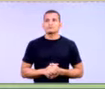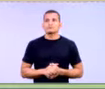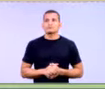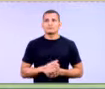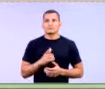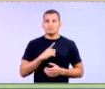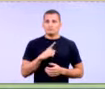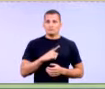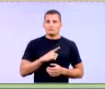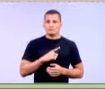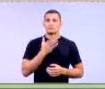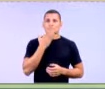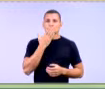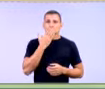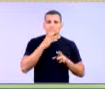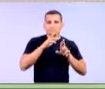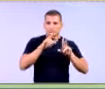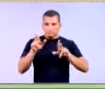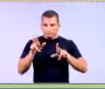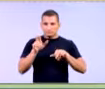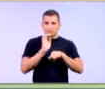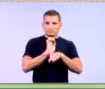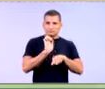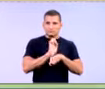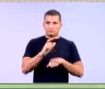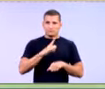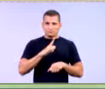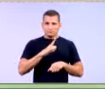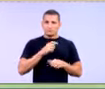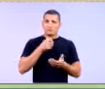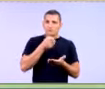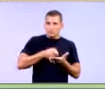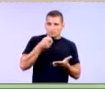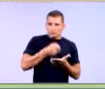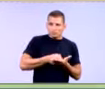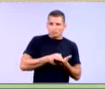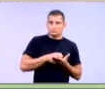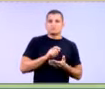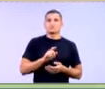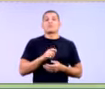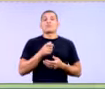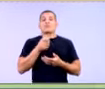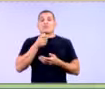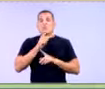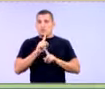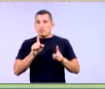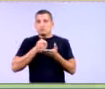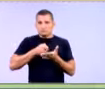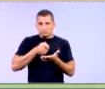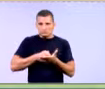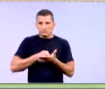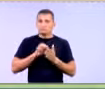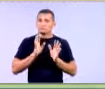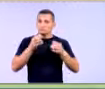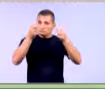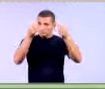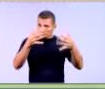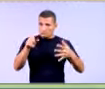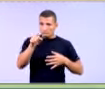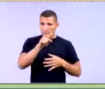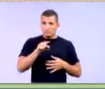Existem dois tipos de estágio, né? O estágio obrigatório e o estágio não obrigatório. Eu já falei para vocês que o